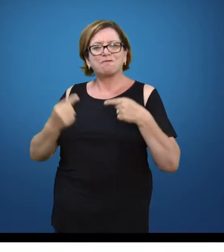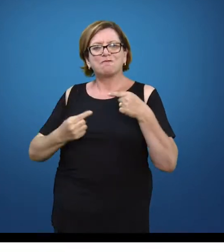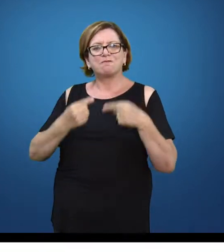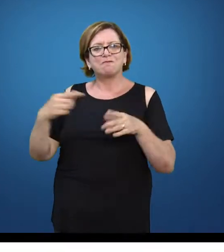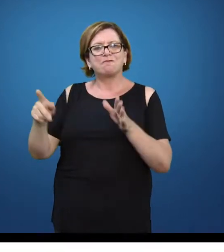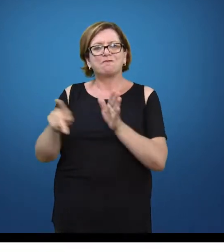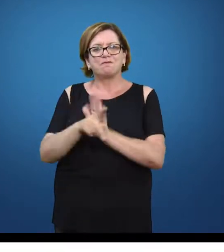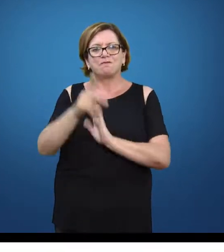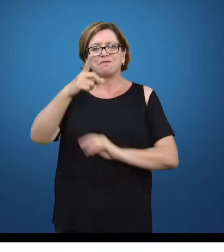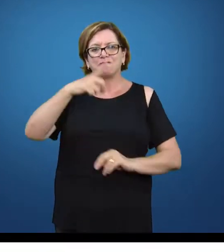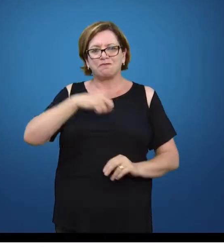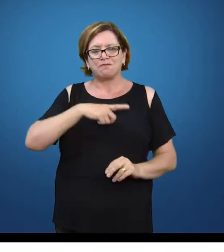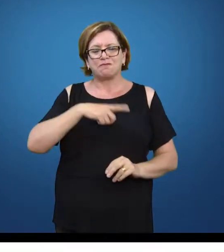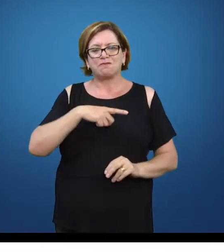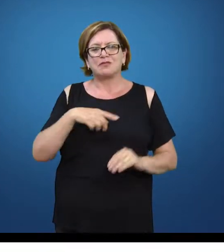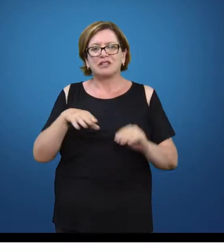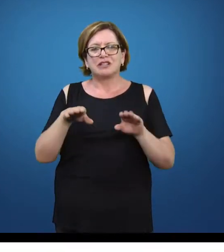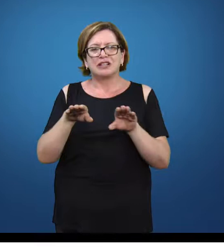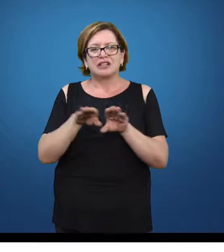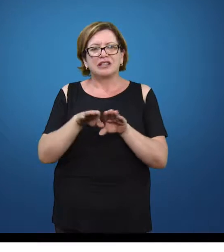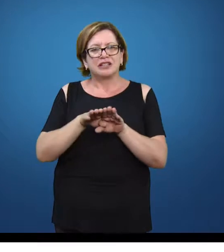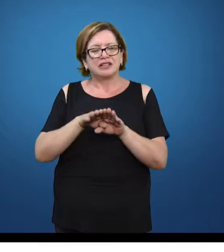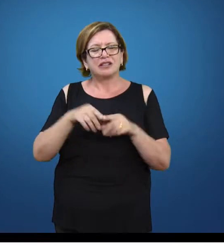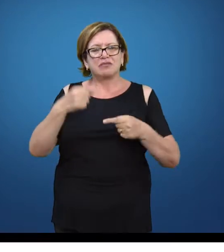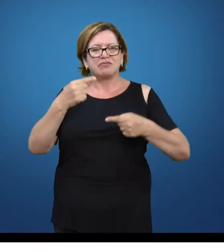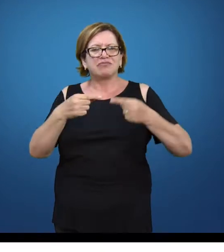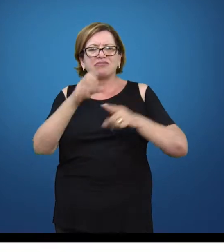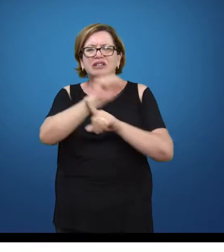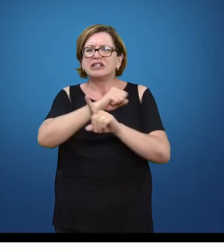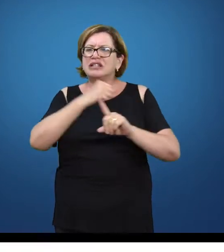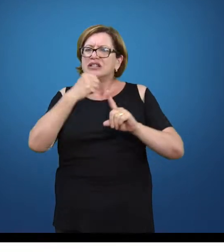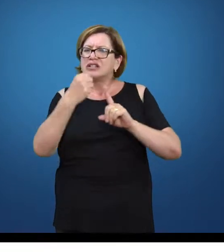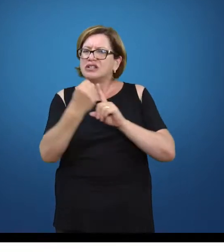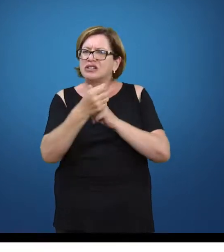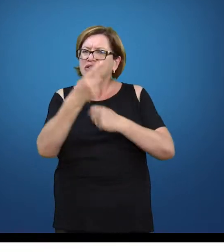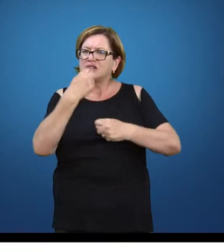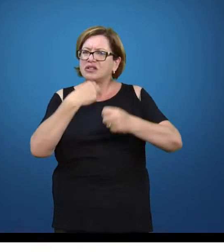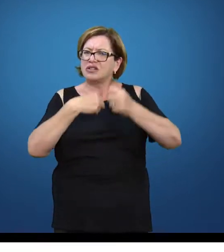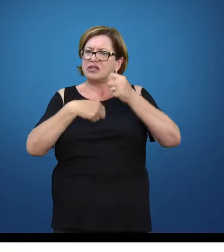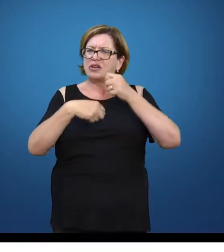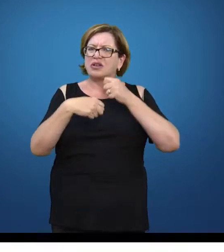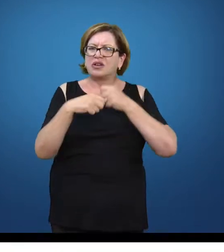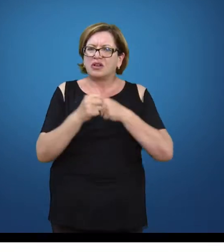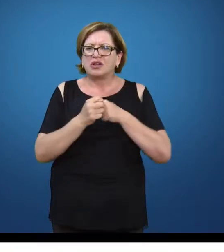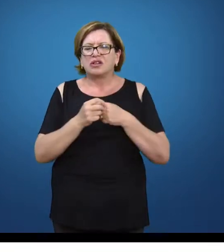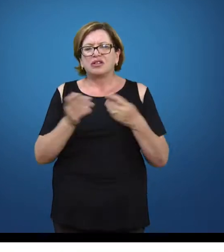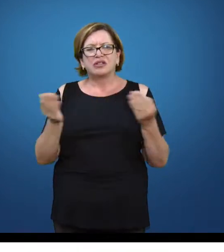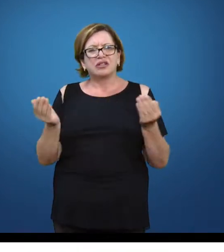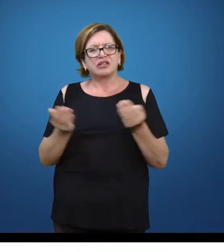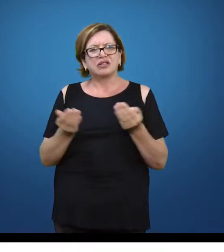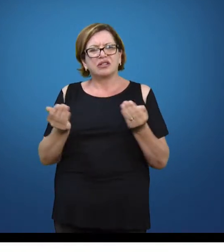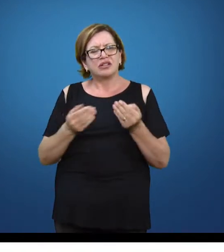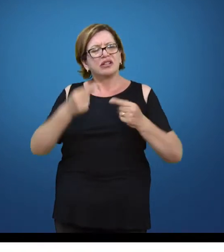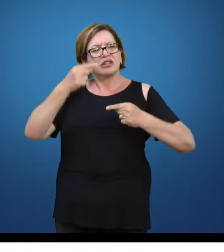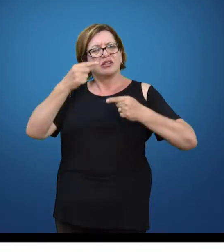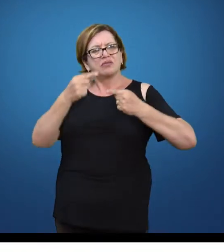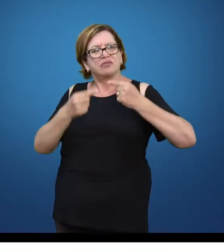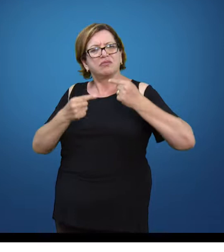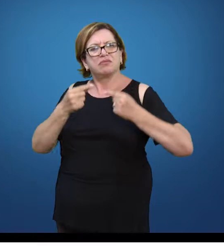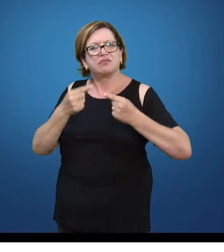políticas e, sobretudo, à política social, econômica e no nosso caso, a